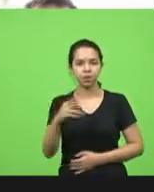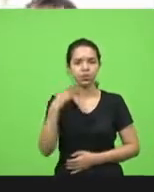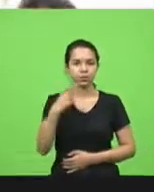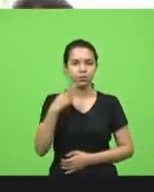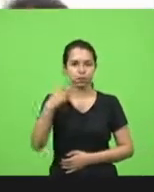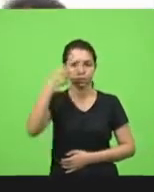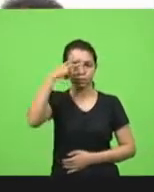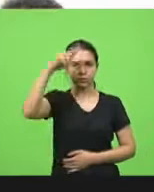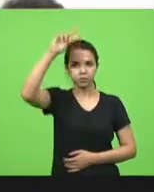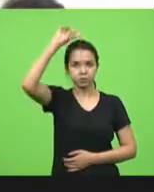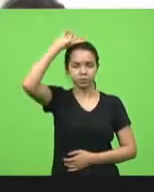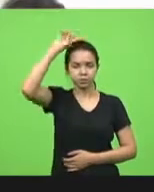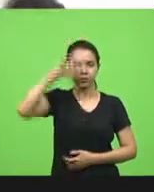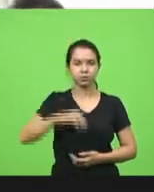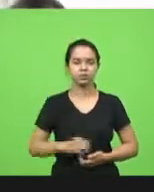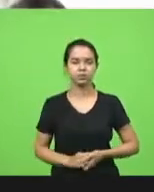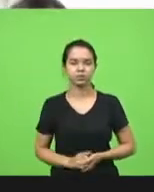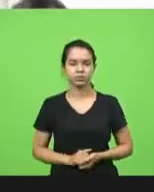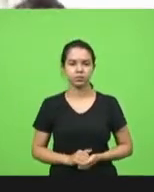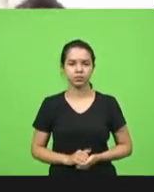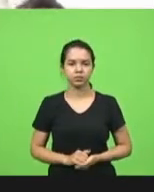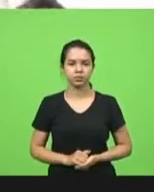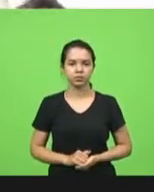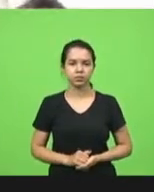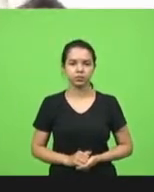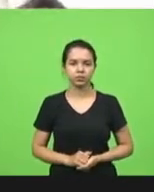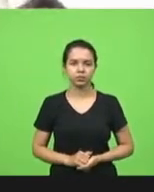Preso. Por gentileza, deputado.